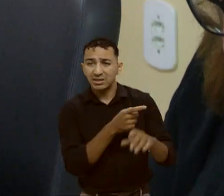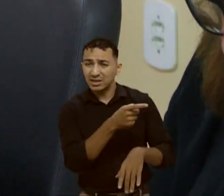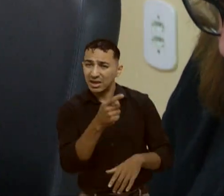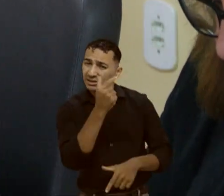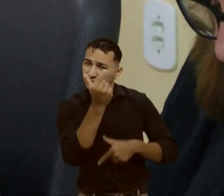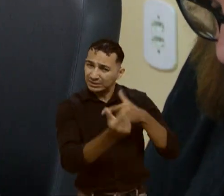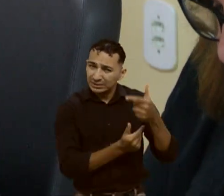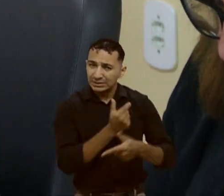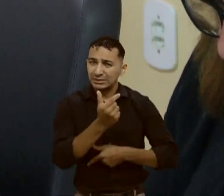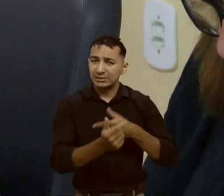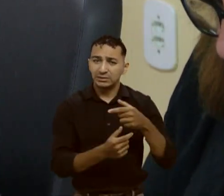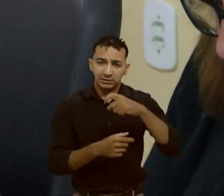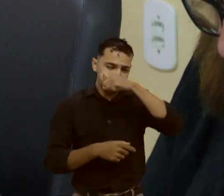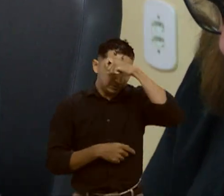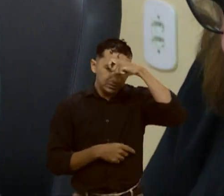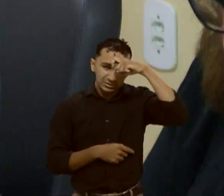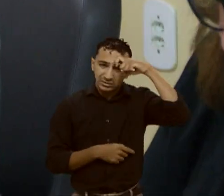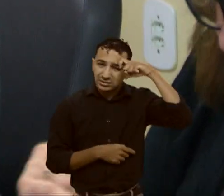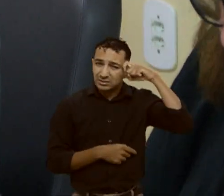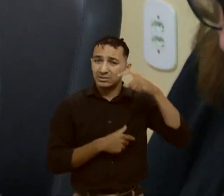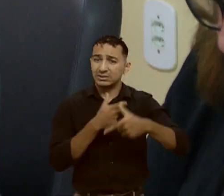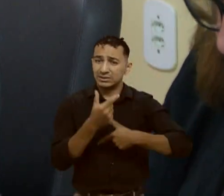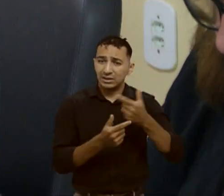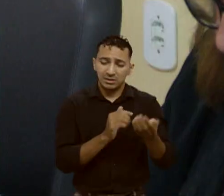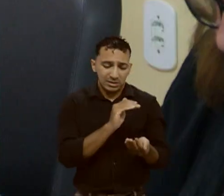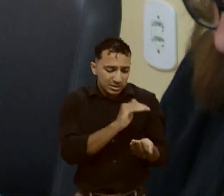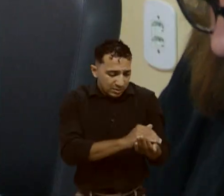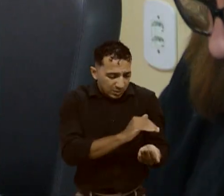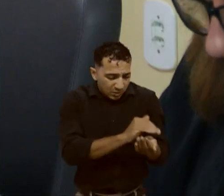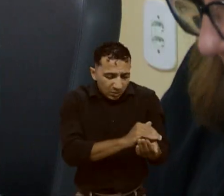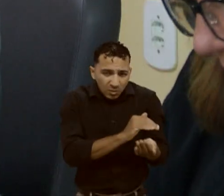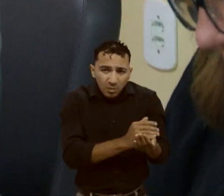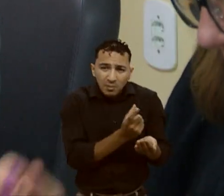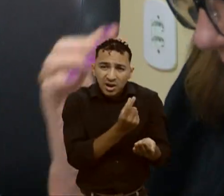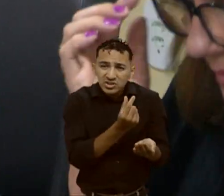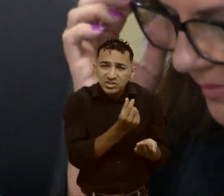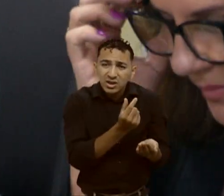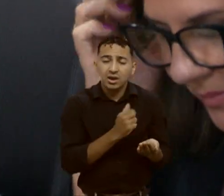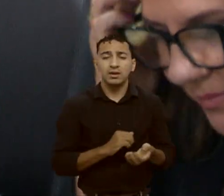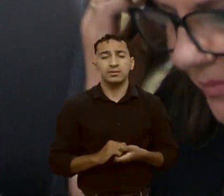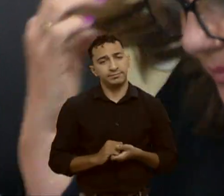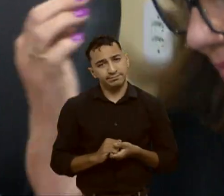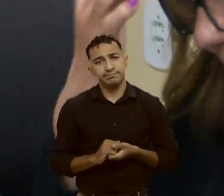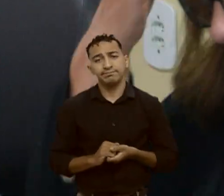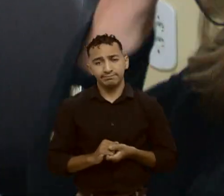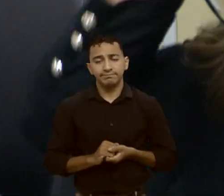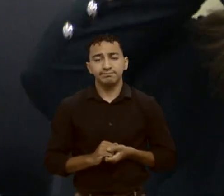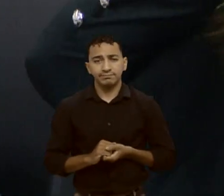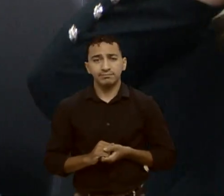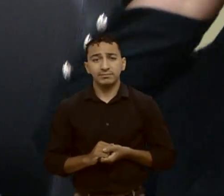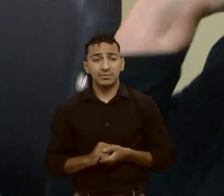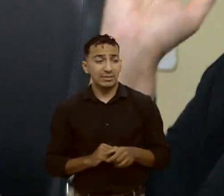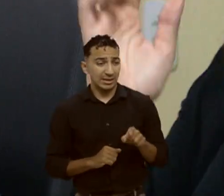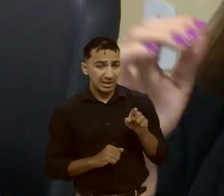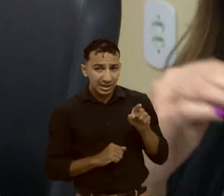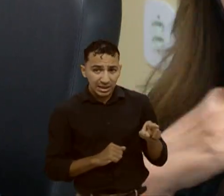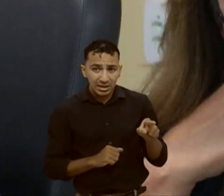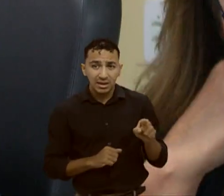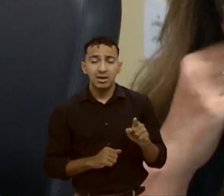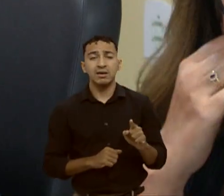cada um de nós brasileiros sabe que é, e ele ter mais uma